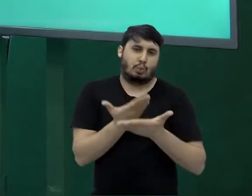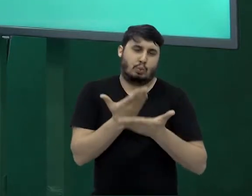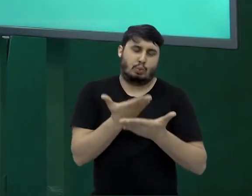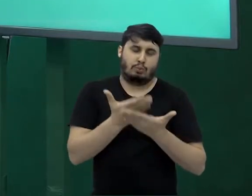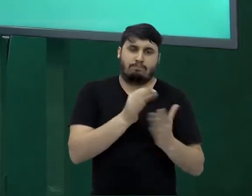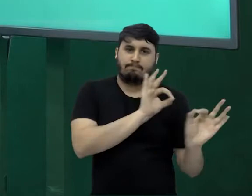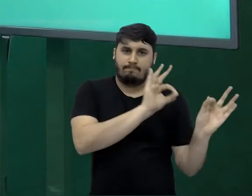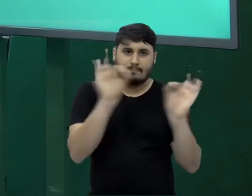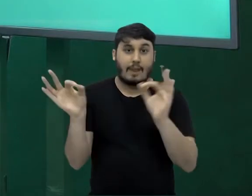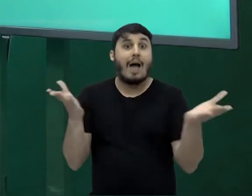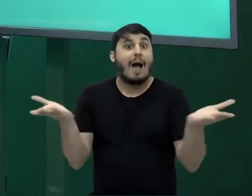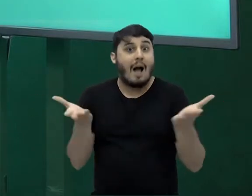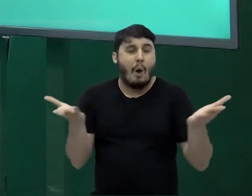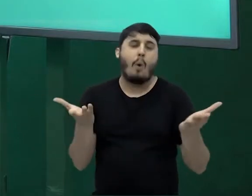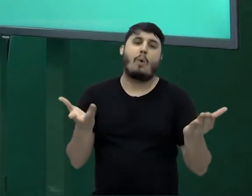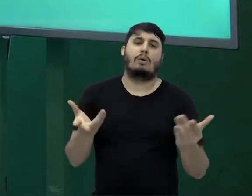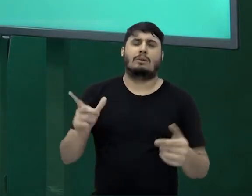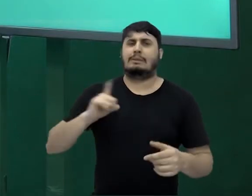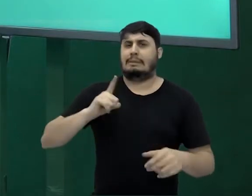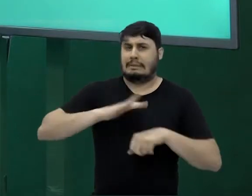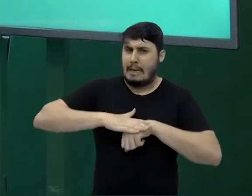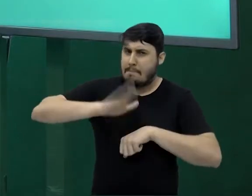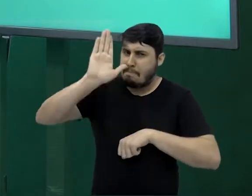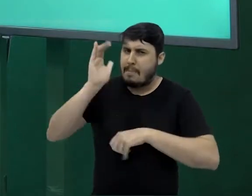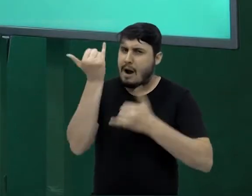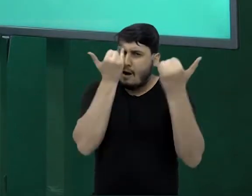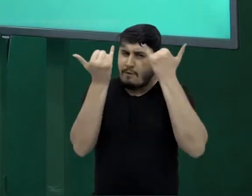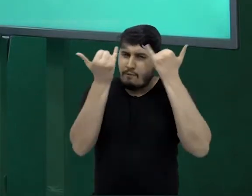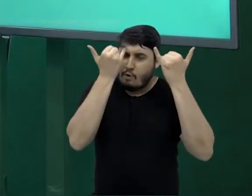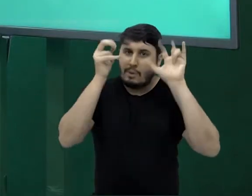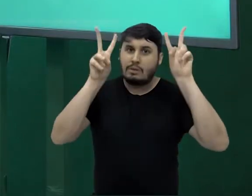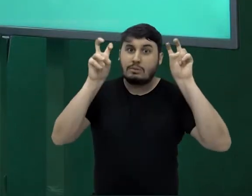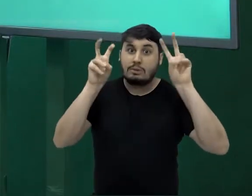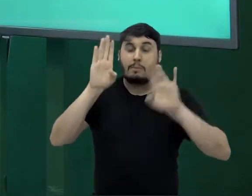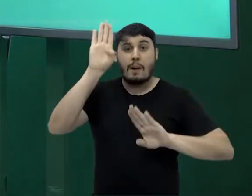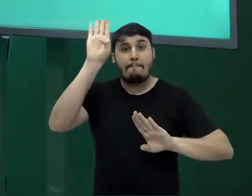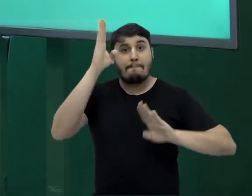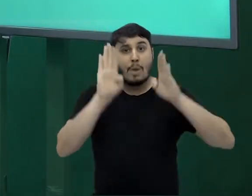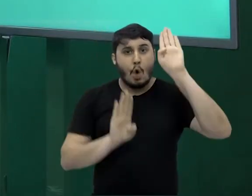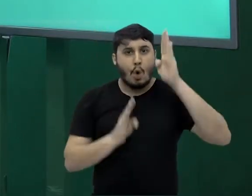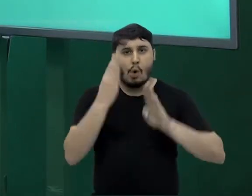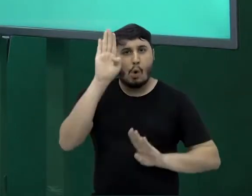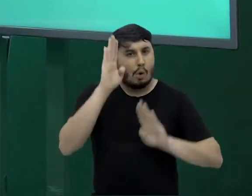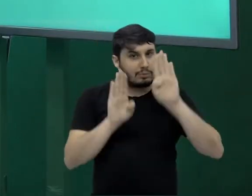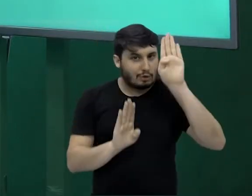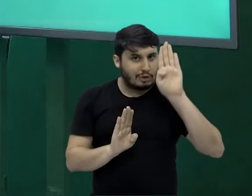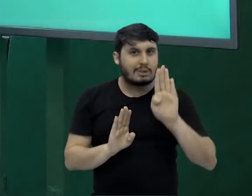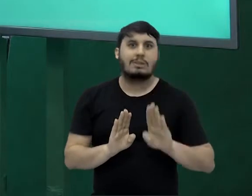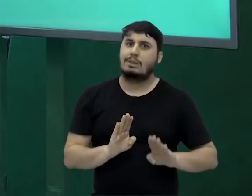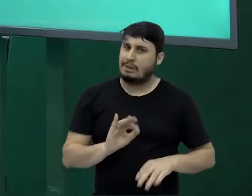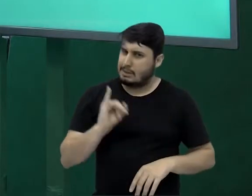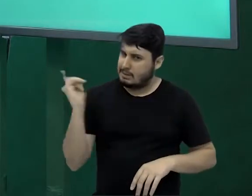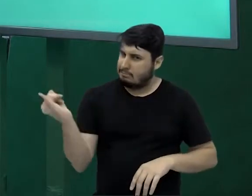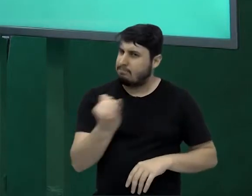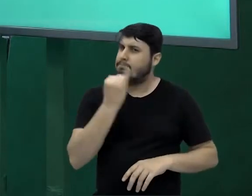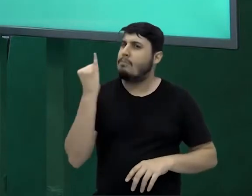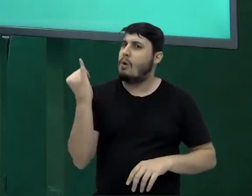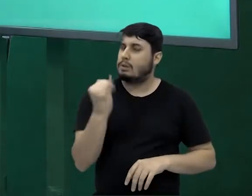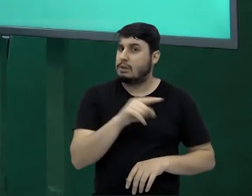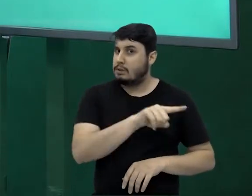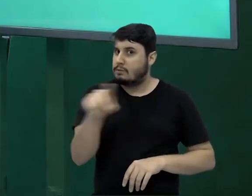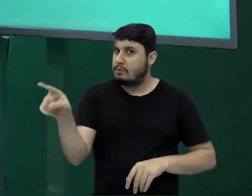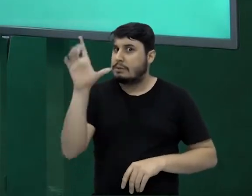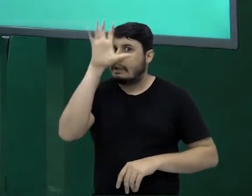trouxe hoje mais informações biológicas, mais temática biológica importante para